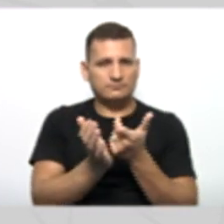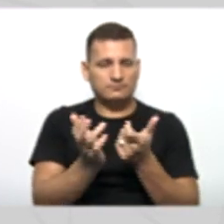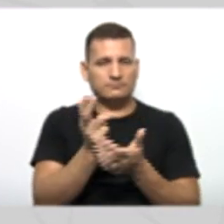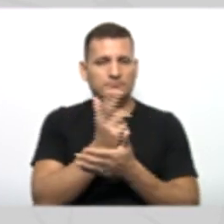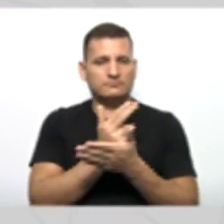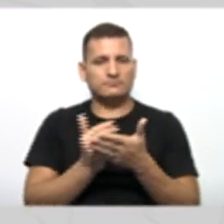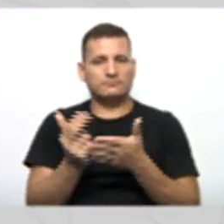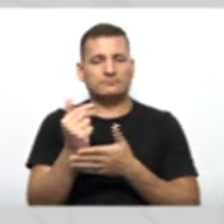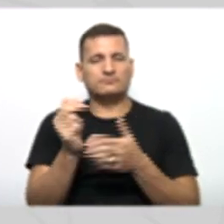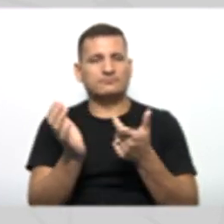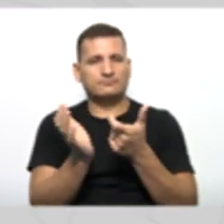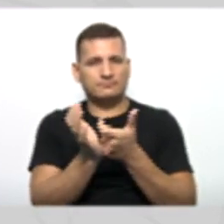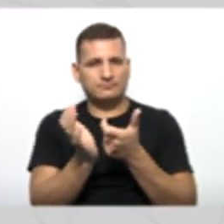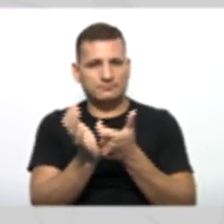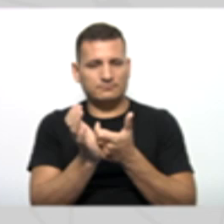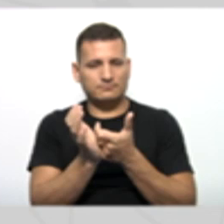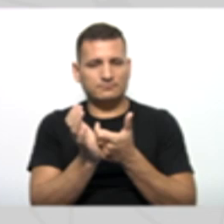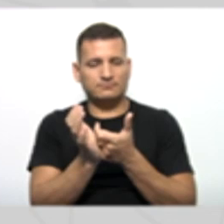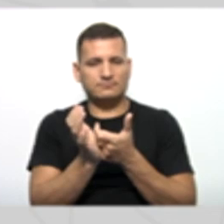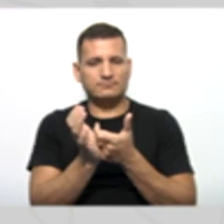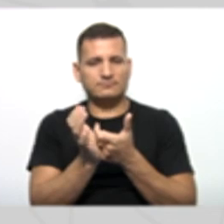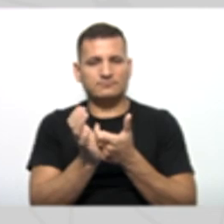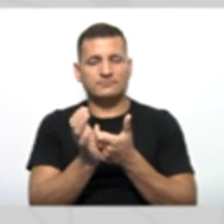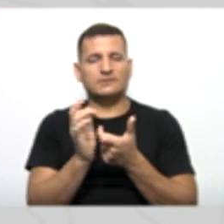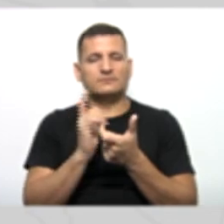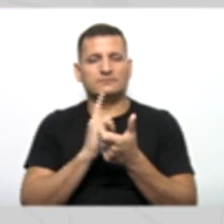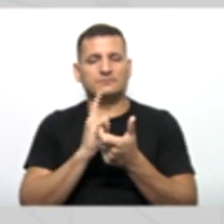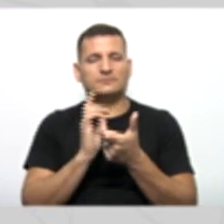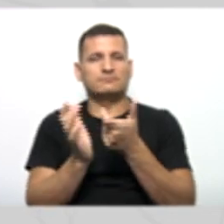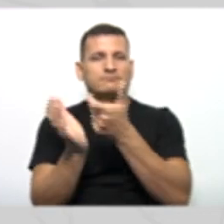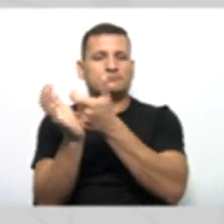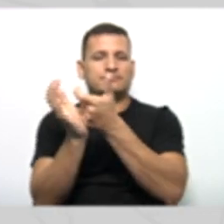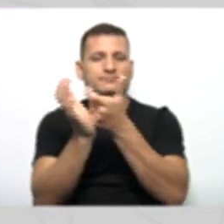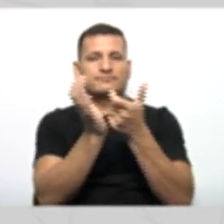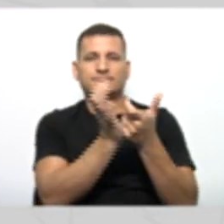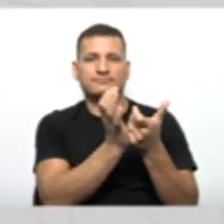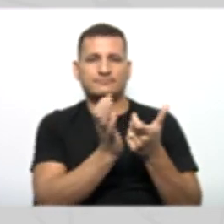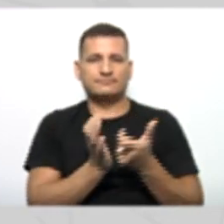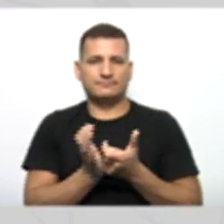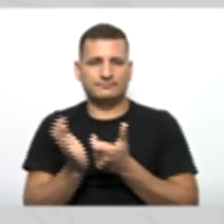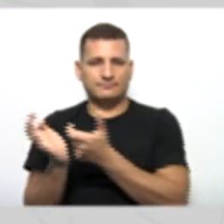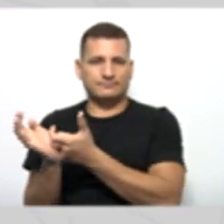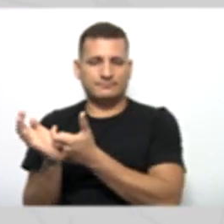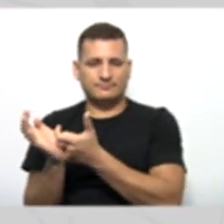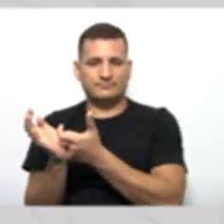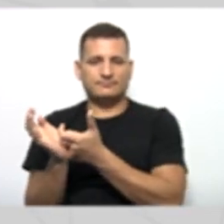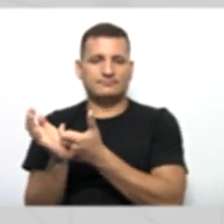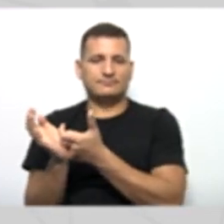É o diagrama de classe, tem aqui as classes aqui, não é isso? Ó? E aí?